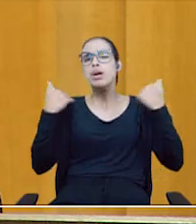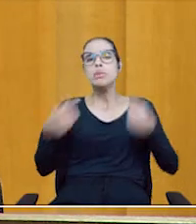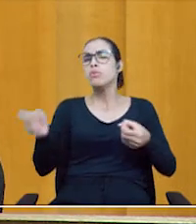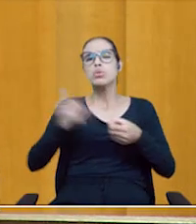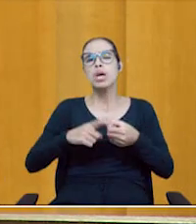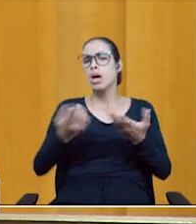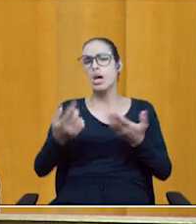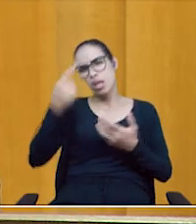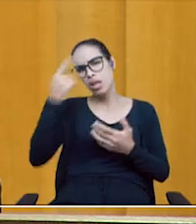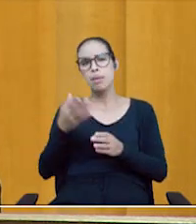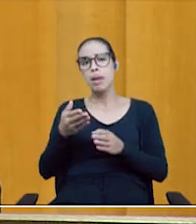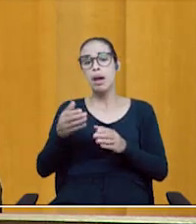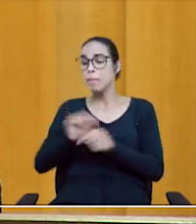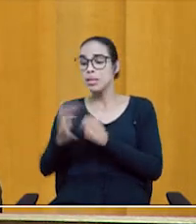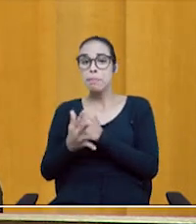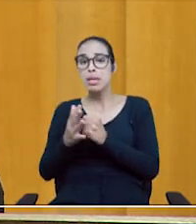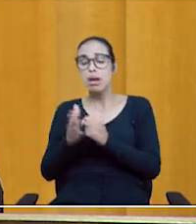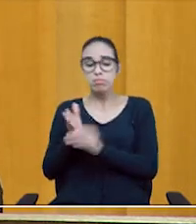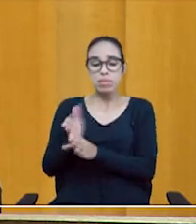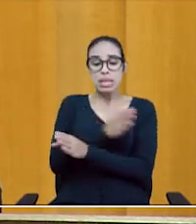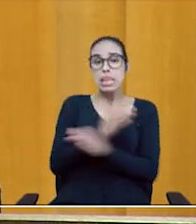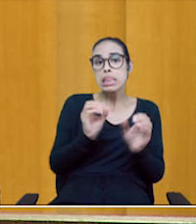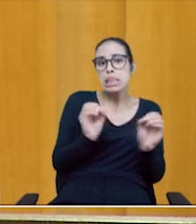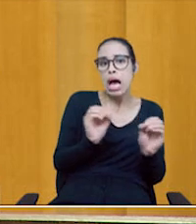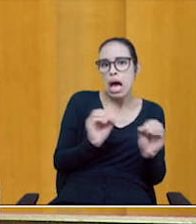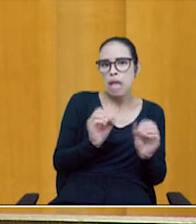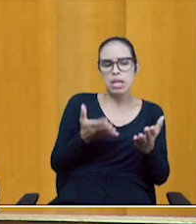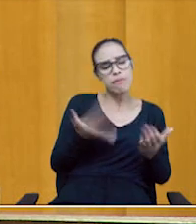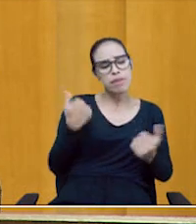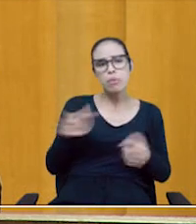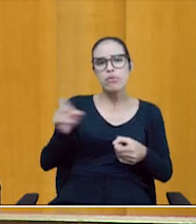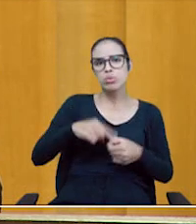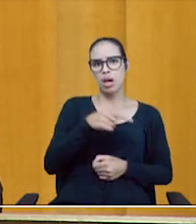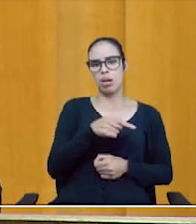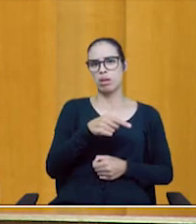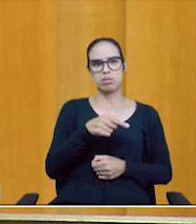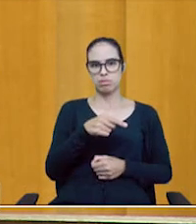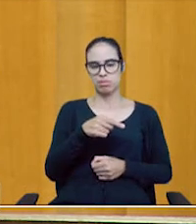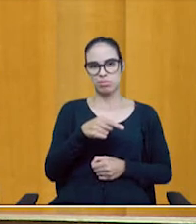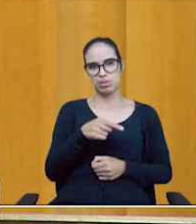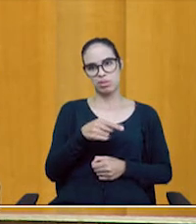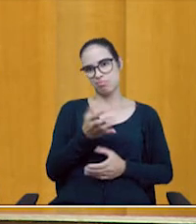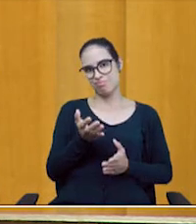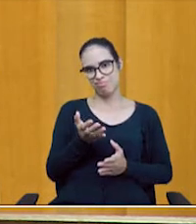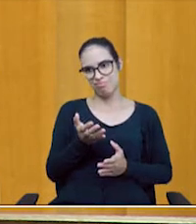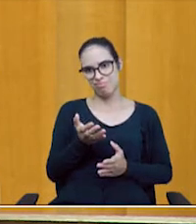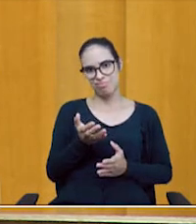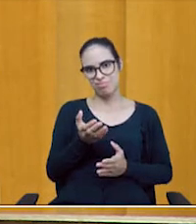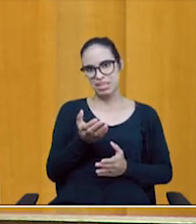pré-pandemia onde nós andávamos. Lamento dizer, mas acho que isso não é mais possível. Não sei se isso é bom ou é ruim, mas não é mais